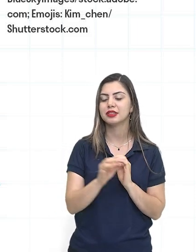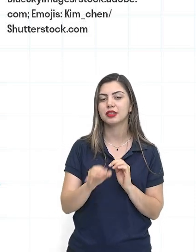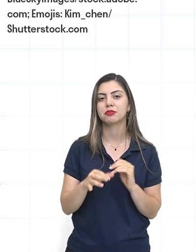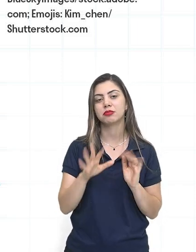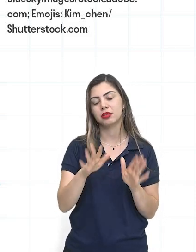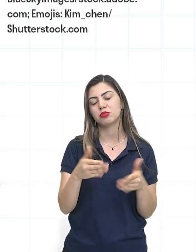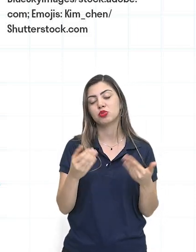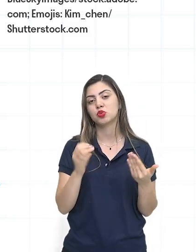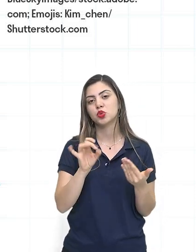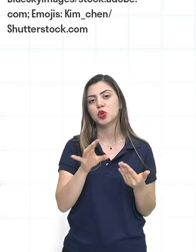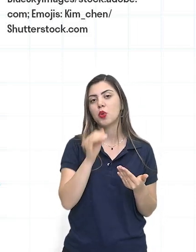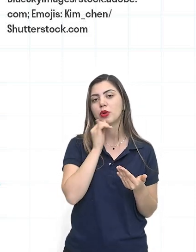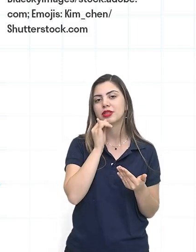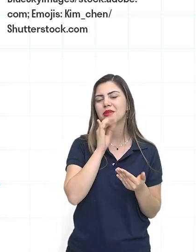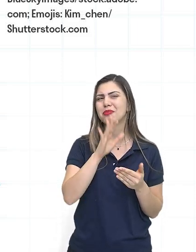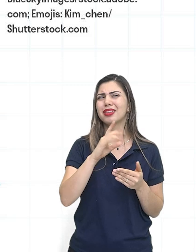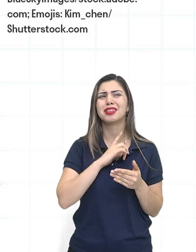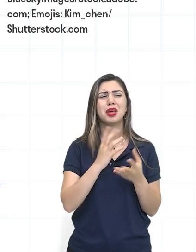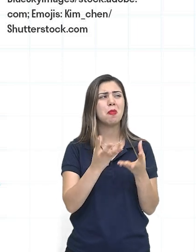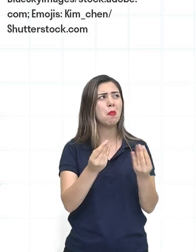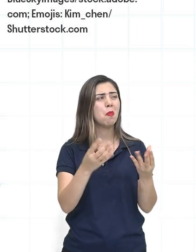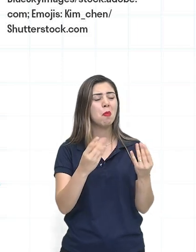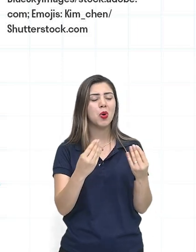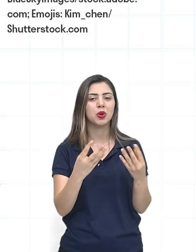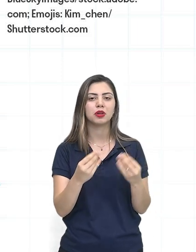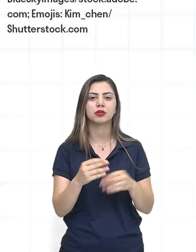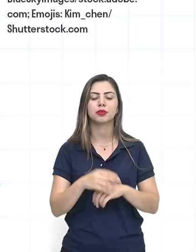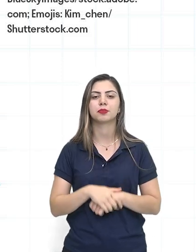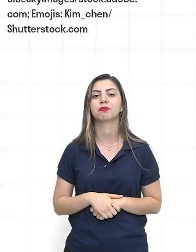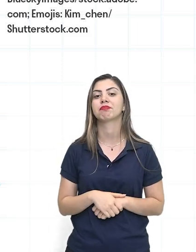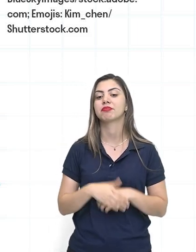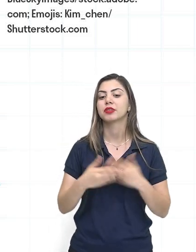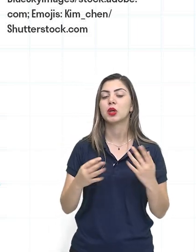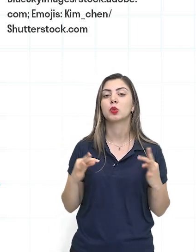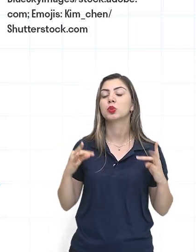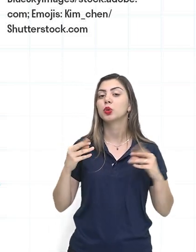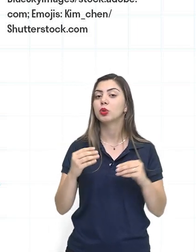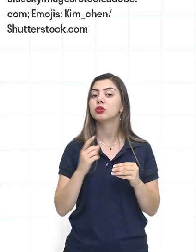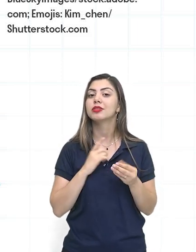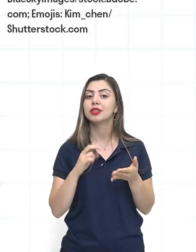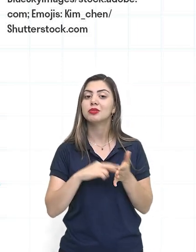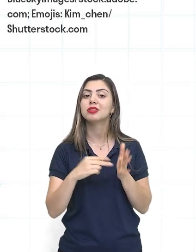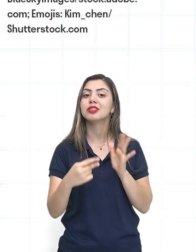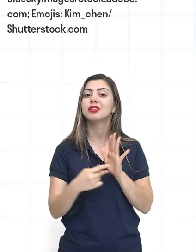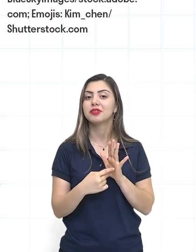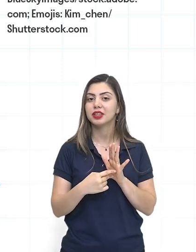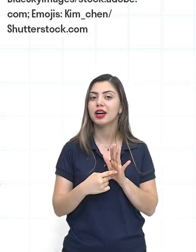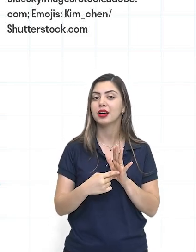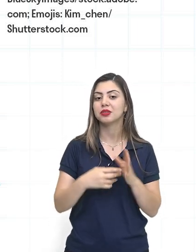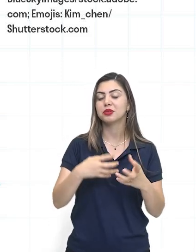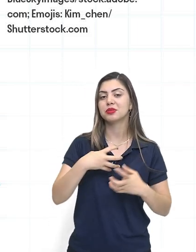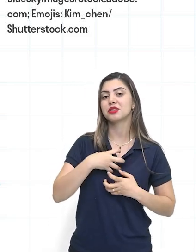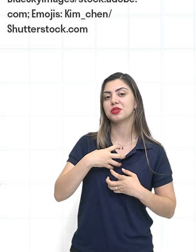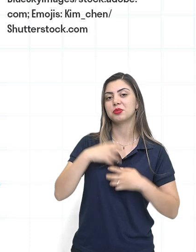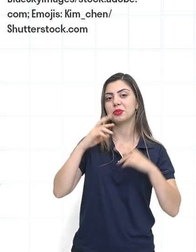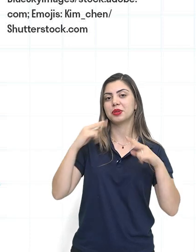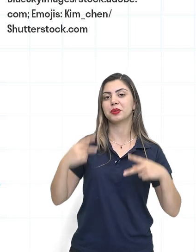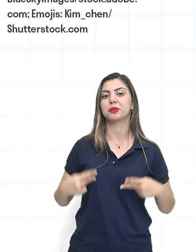trouxe só um exemplo para vocês, mas existem vários. Então, todos eles vão estar comunicando algo, um sentimento nosso,